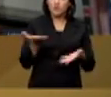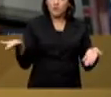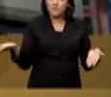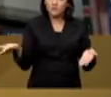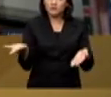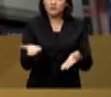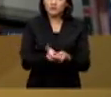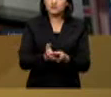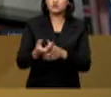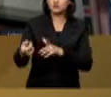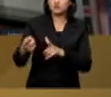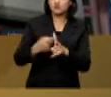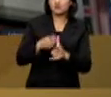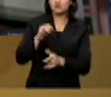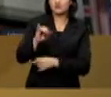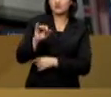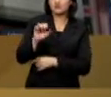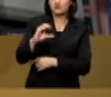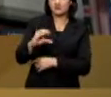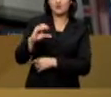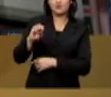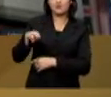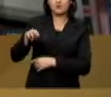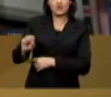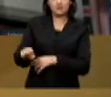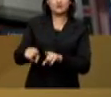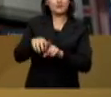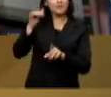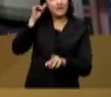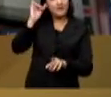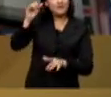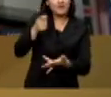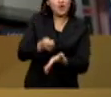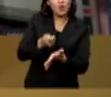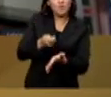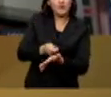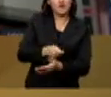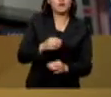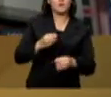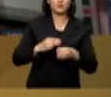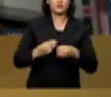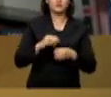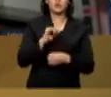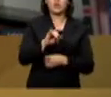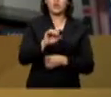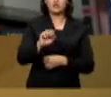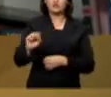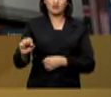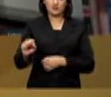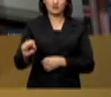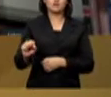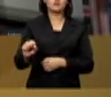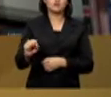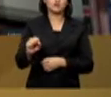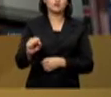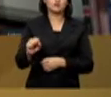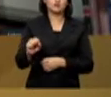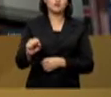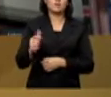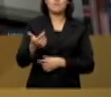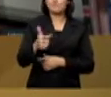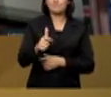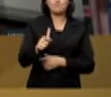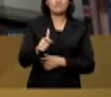também evitar ações de cobrança de ISS pelo município sob pena de tributação daquele que